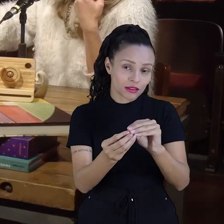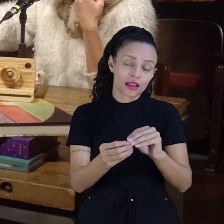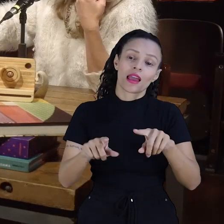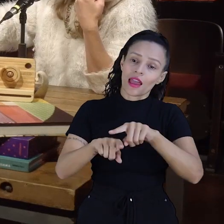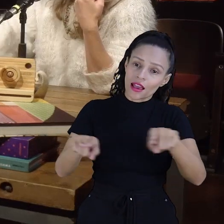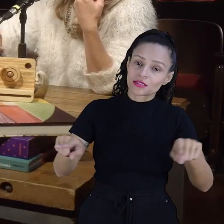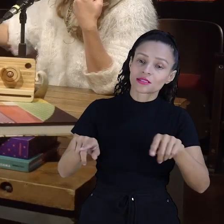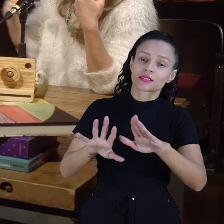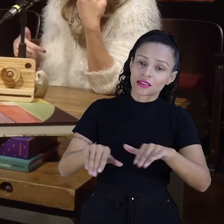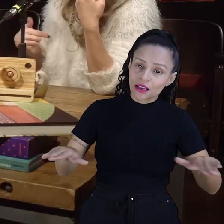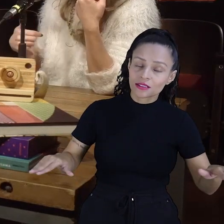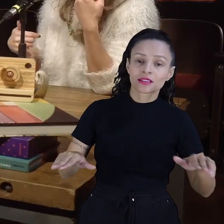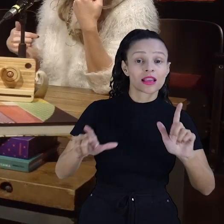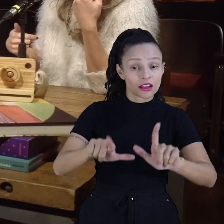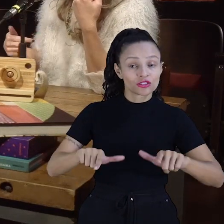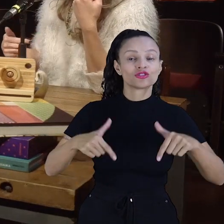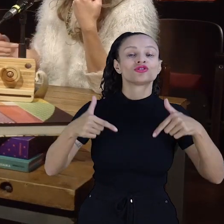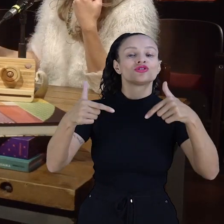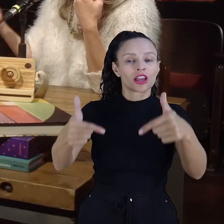entender essas crianças como agentes,